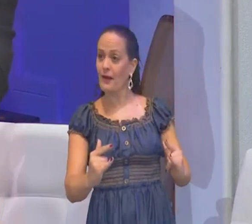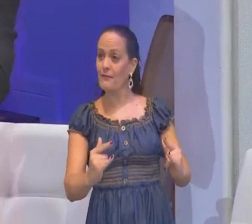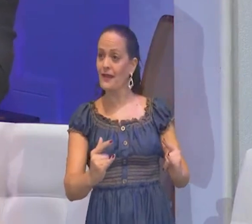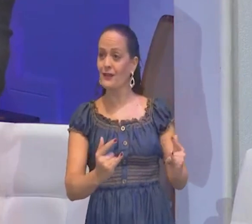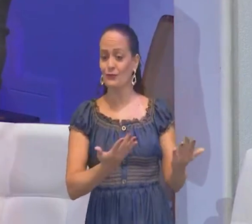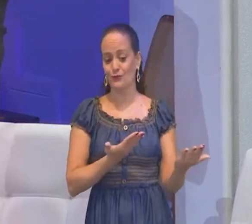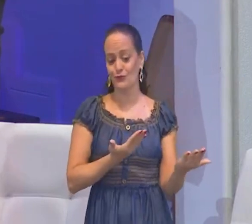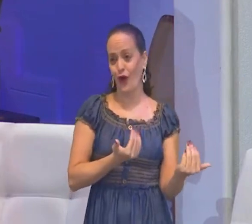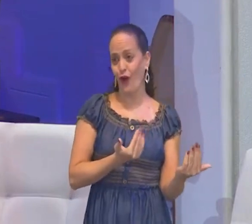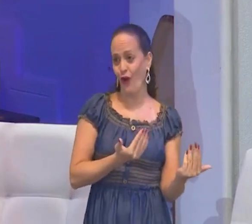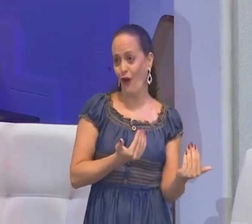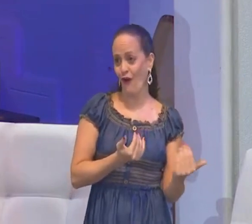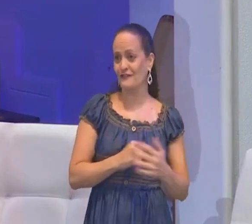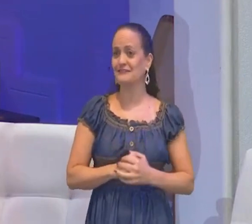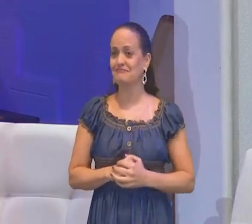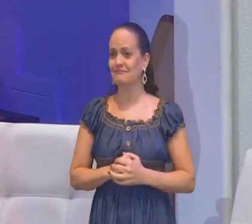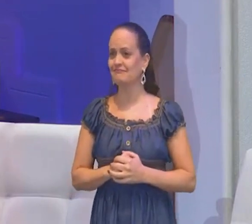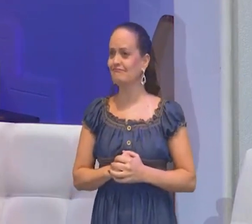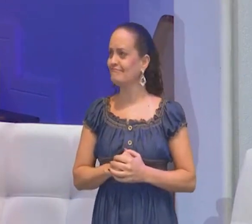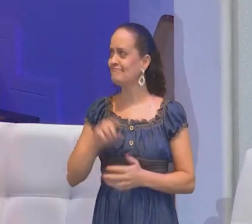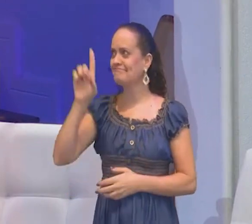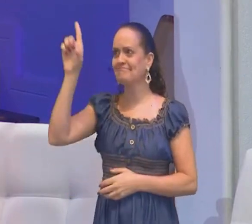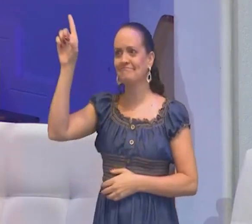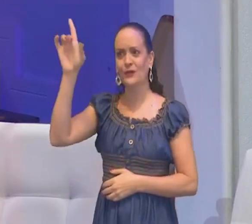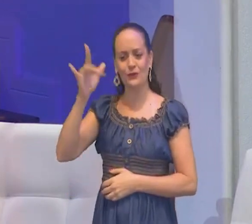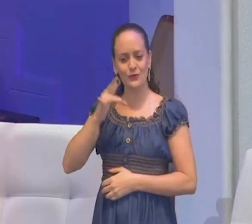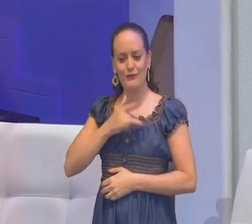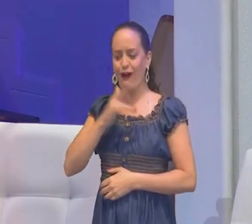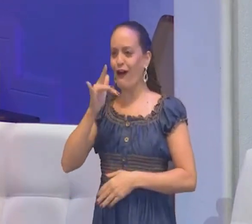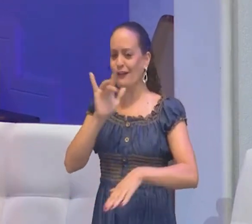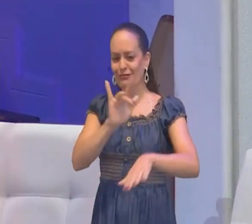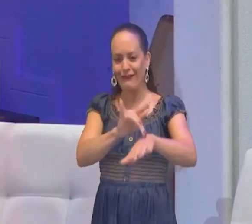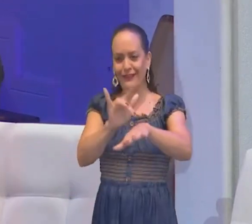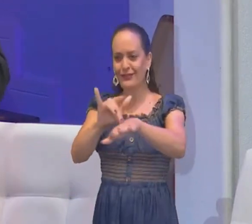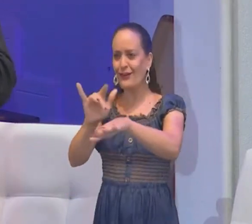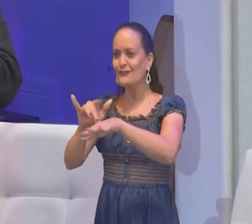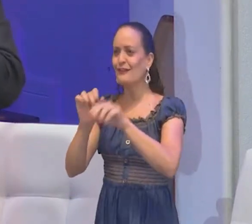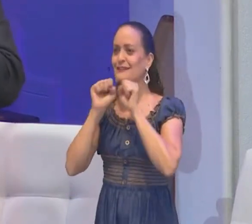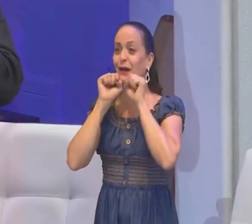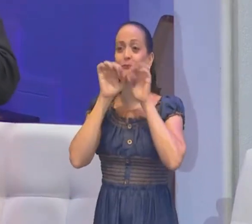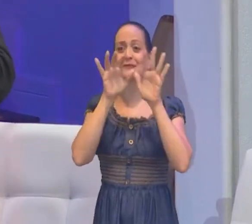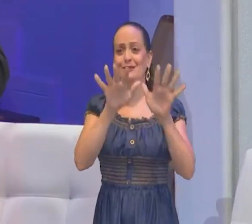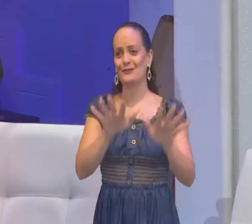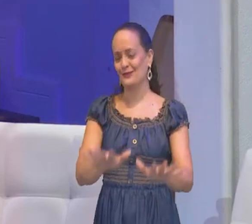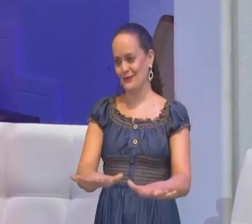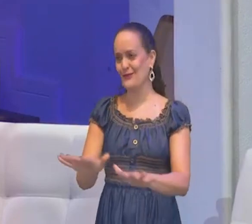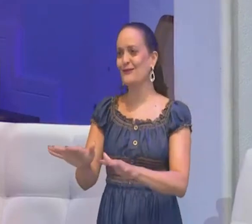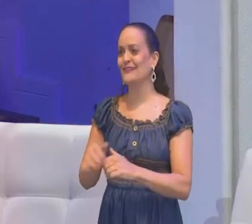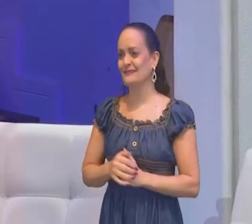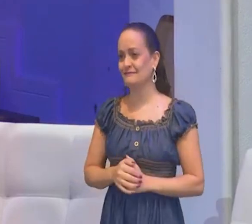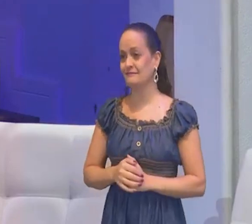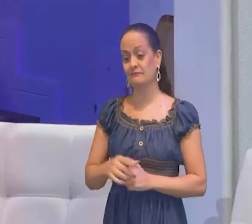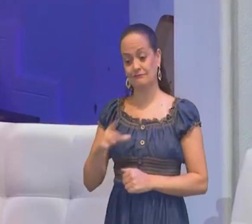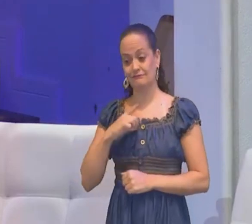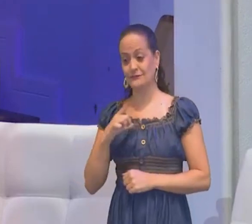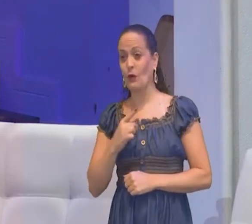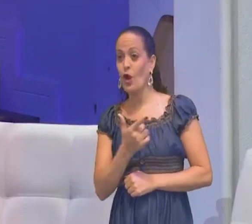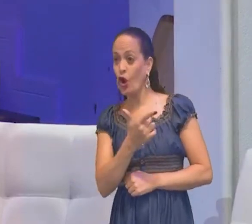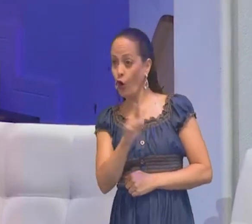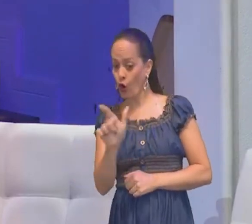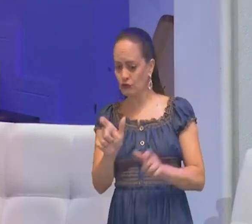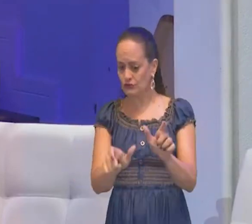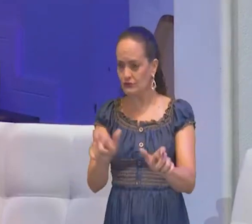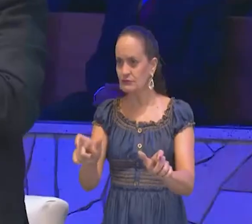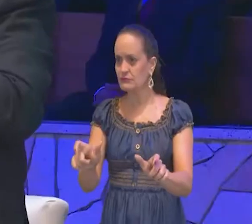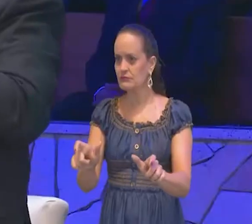igreja. Como o Senhor fala aos corações, como o Senhor abençoa. E outros ainda, alguns com menos